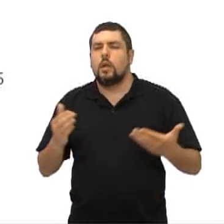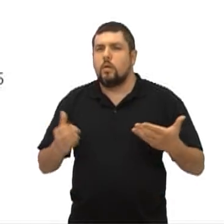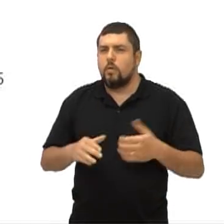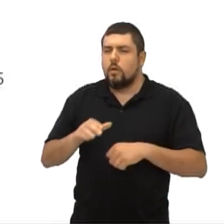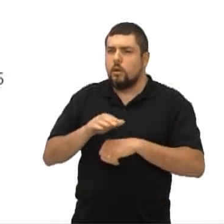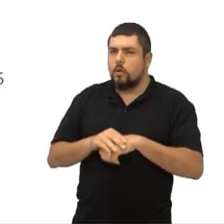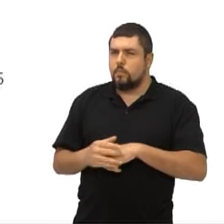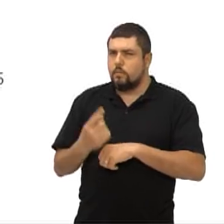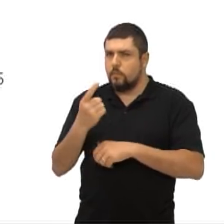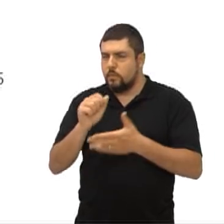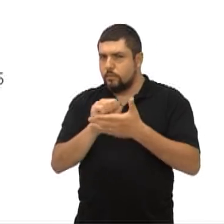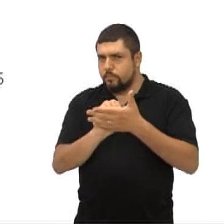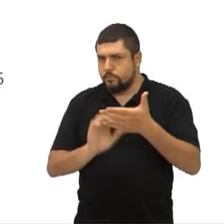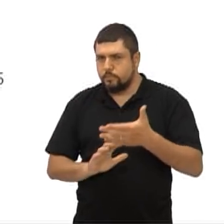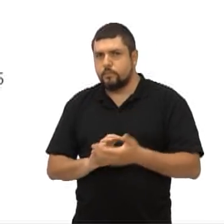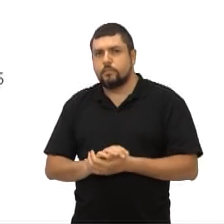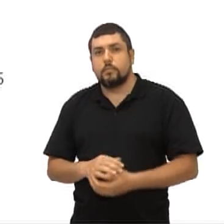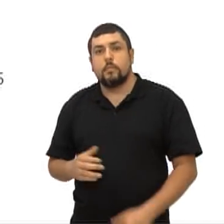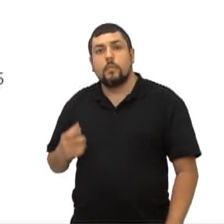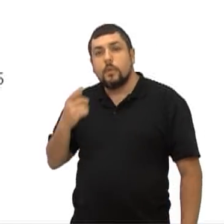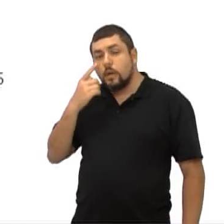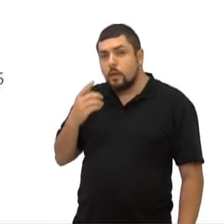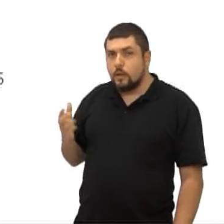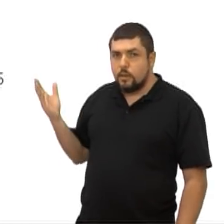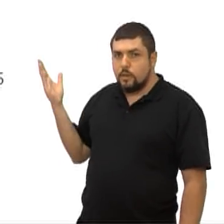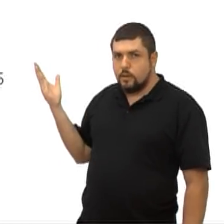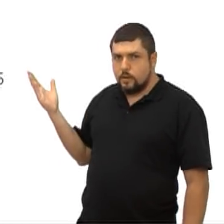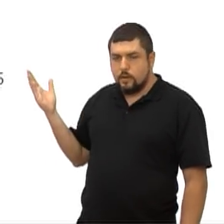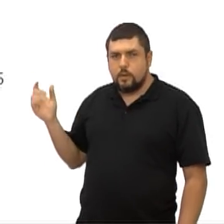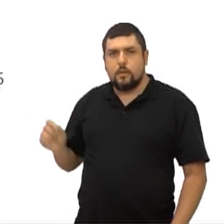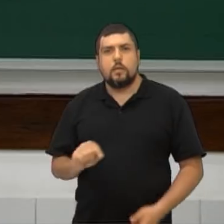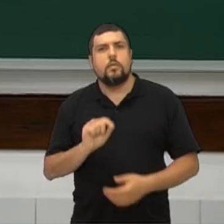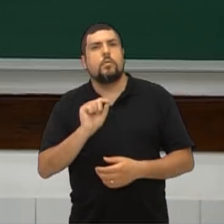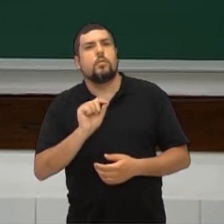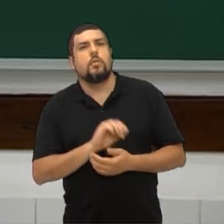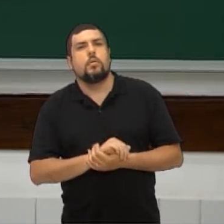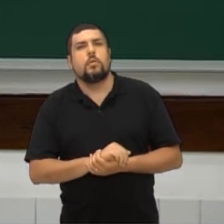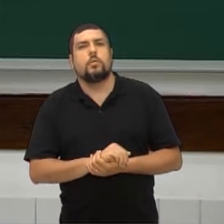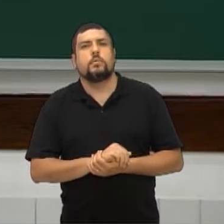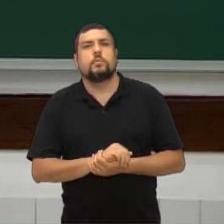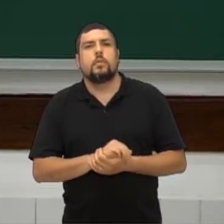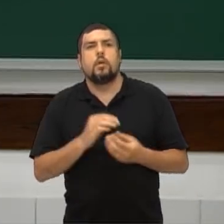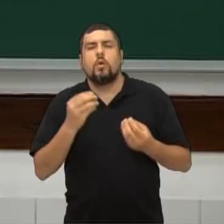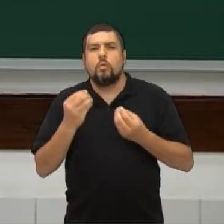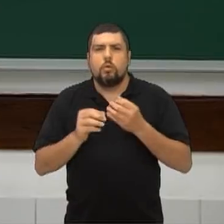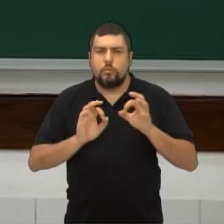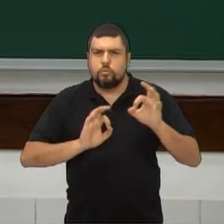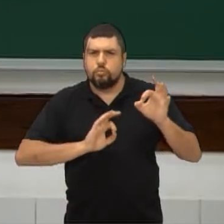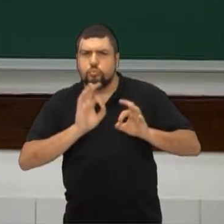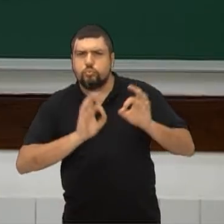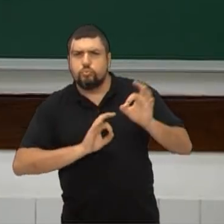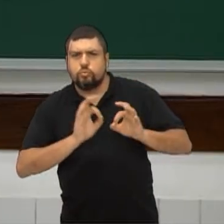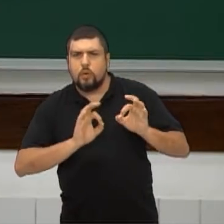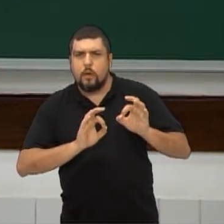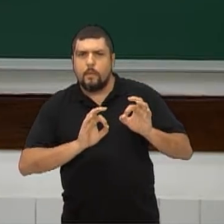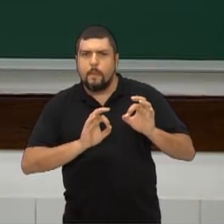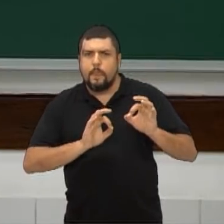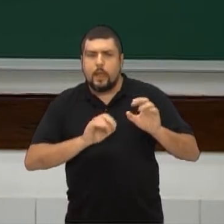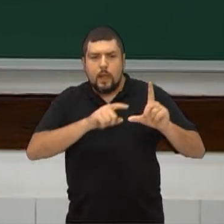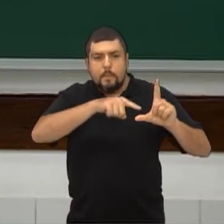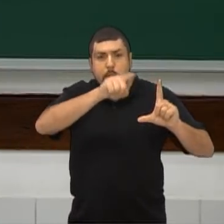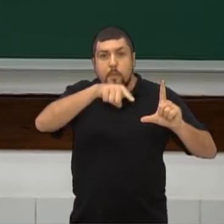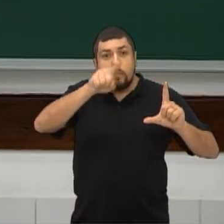exercício para vocês agora. Nesse exercício eu quero que vocês construam uma tabela com um gráfico. Então é o caminho oposto